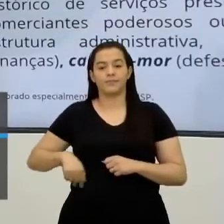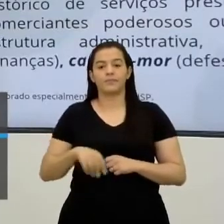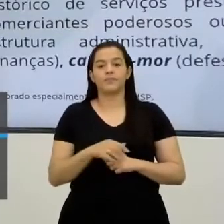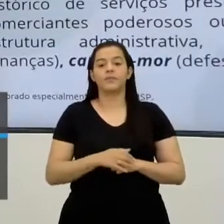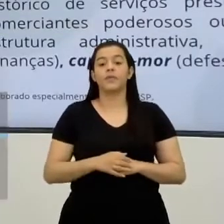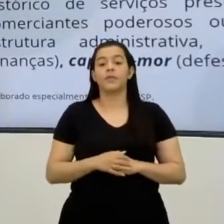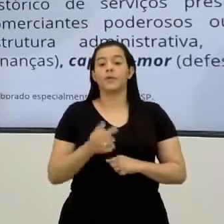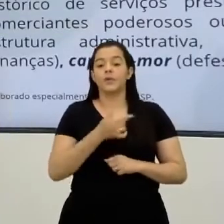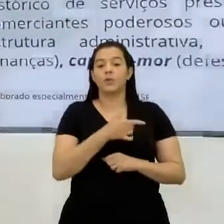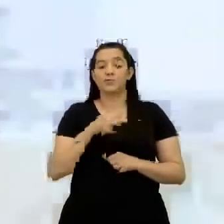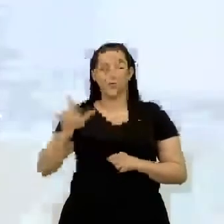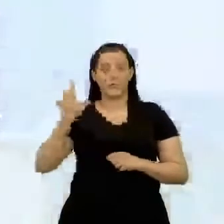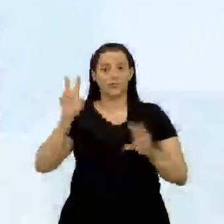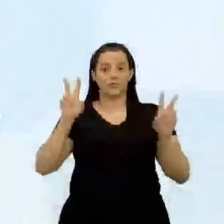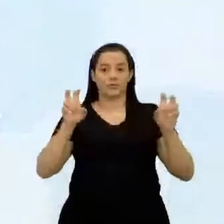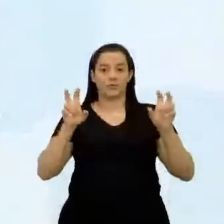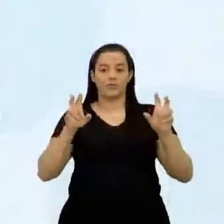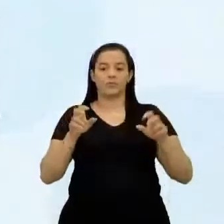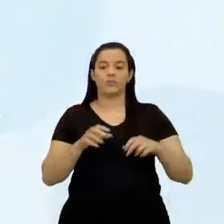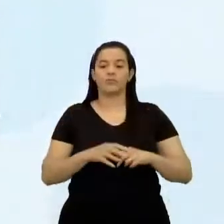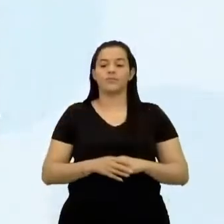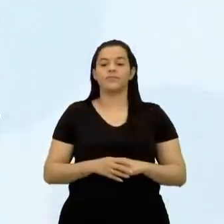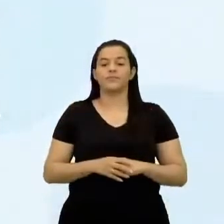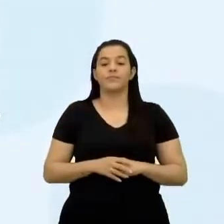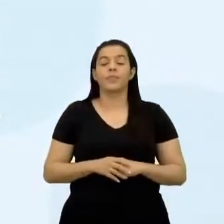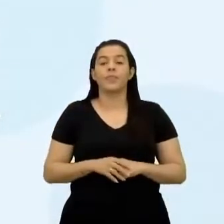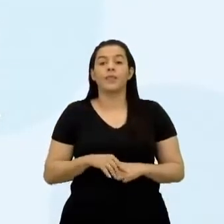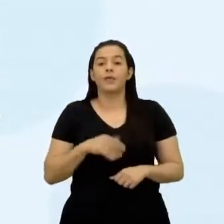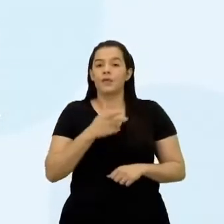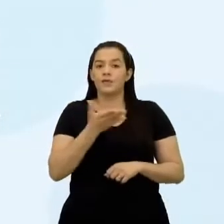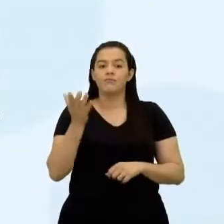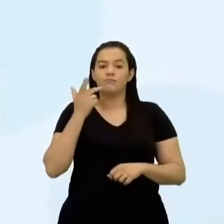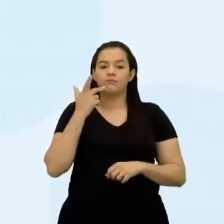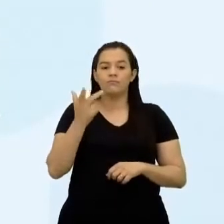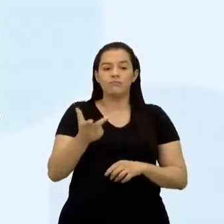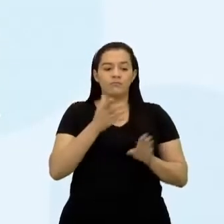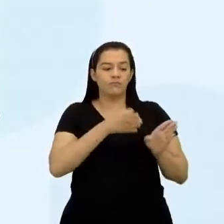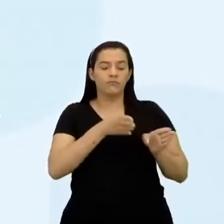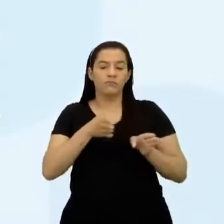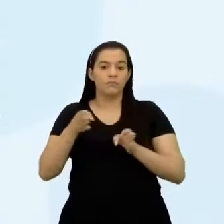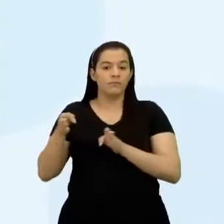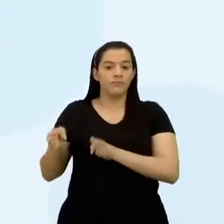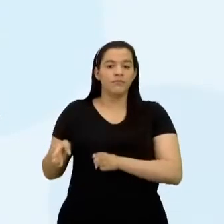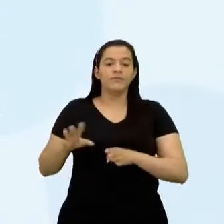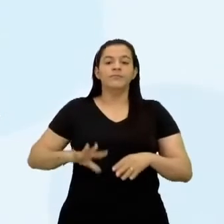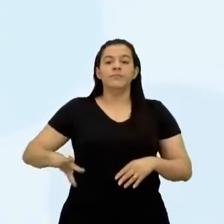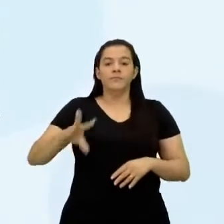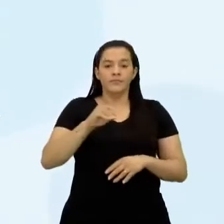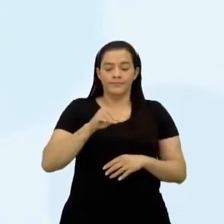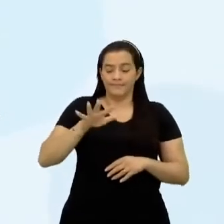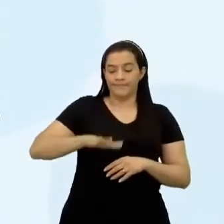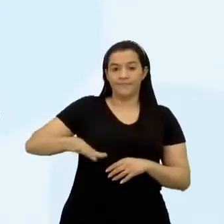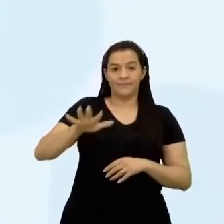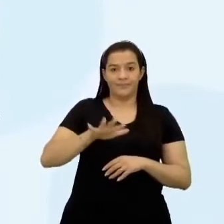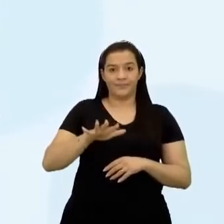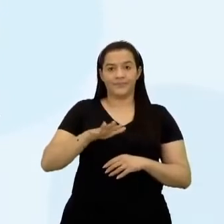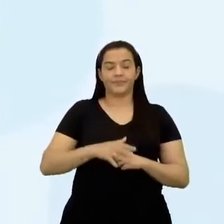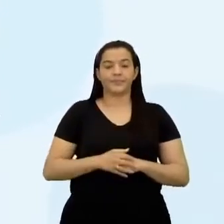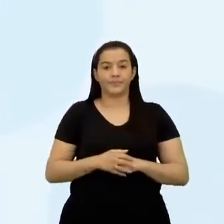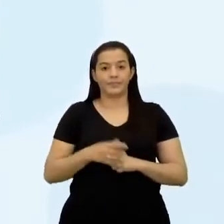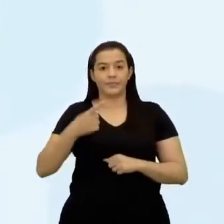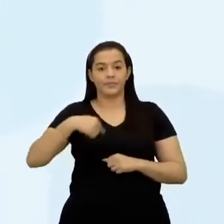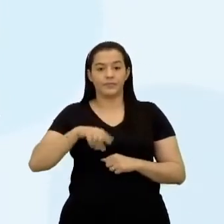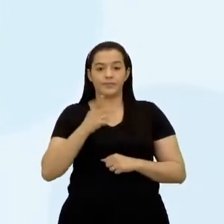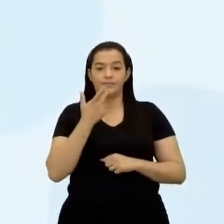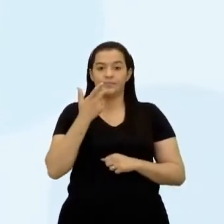vamos para um outro tema, porque olha só, até aqui eu estou falando de organização do território. E a gente vai